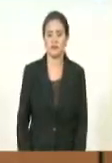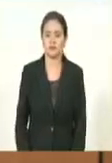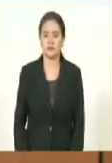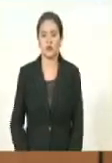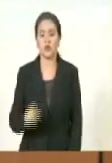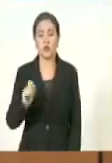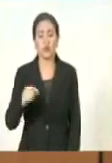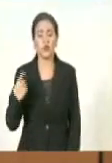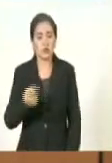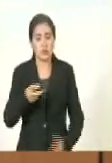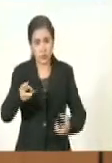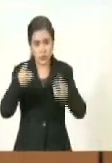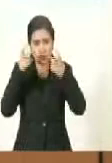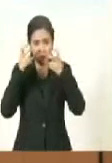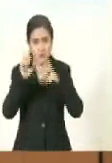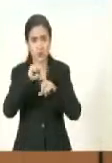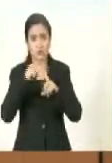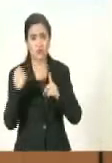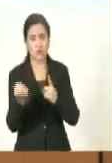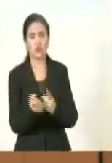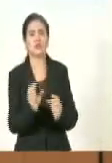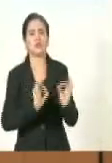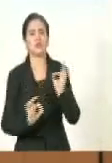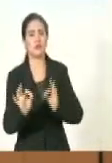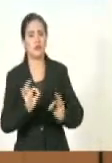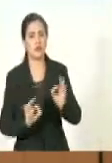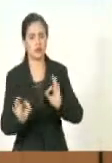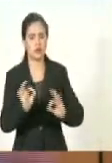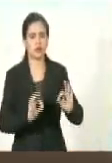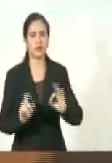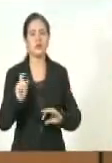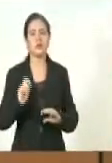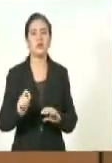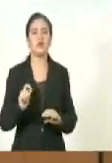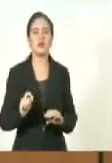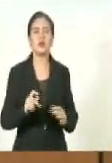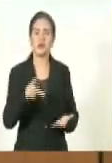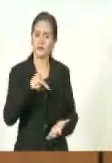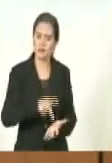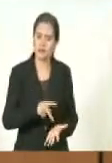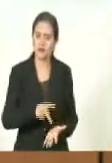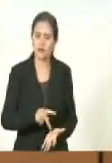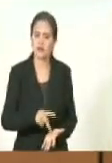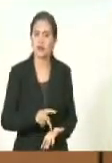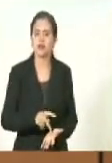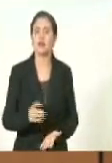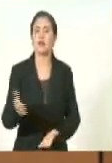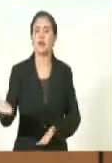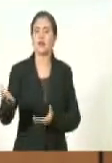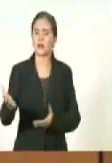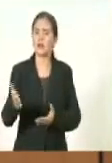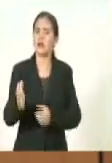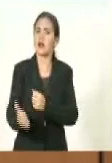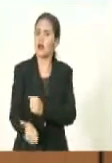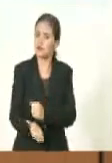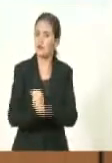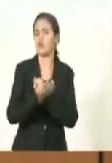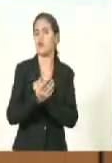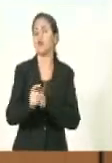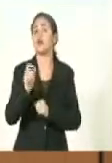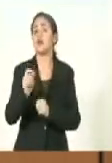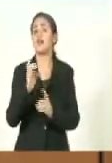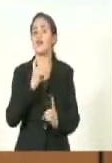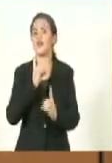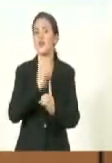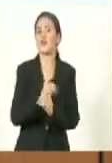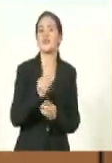pode perceber com uma sociedade que se organiza, que vai buscar realmente apoio e que tem nas instituições